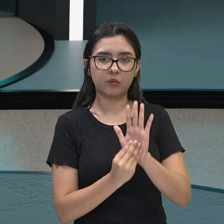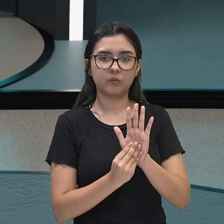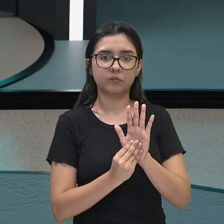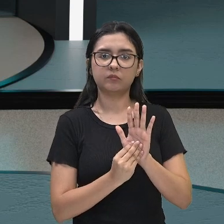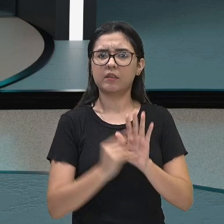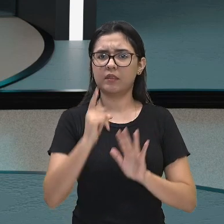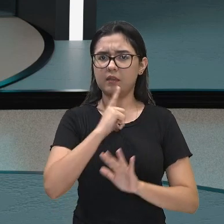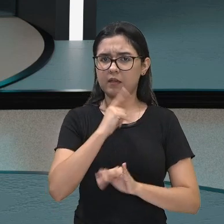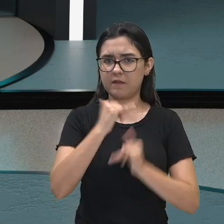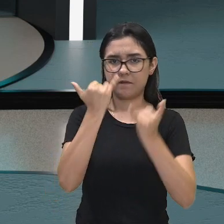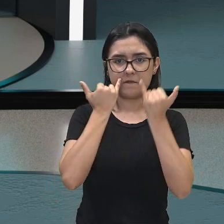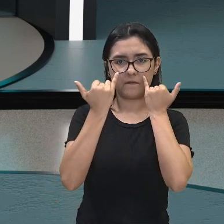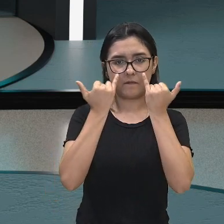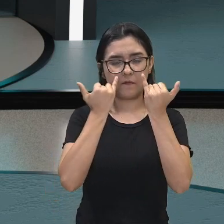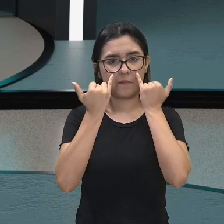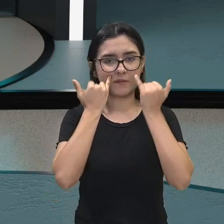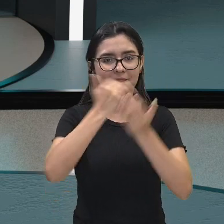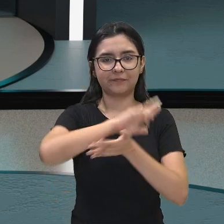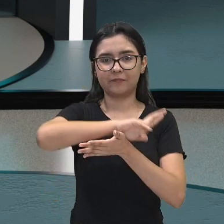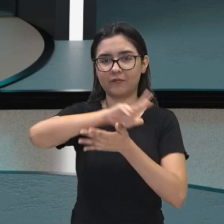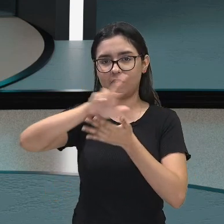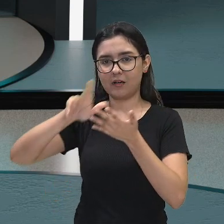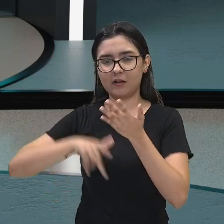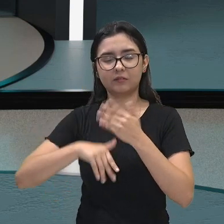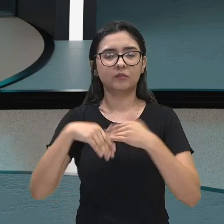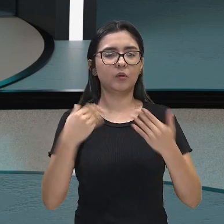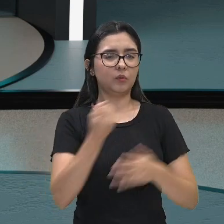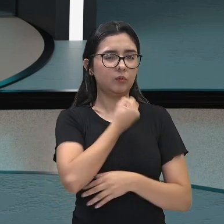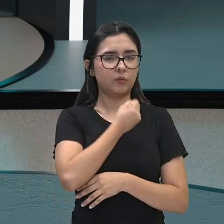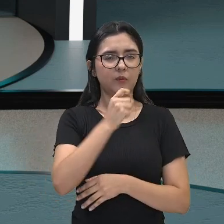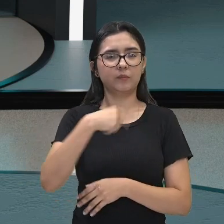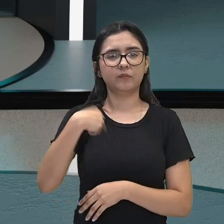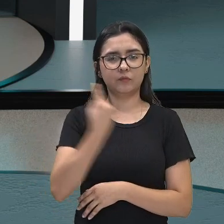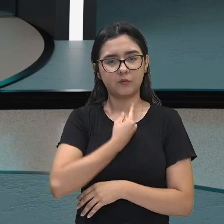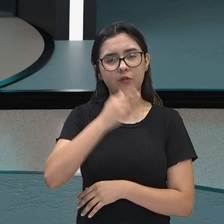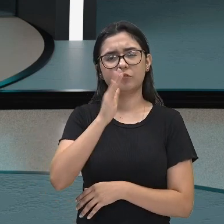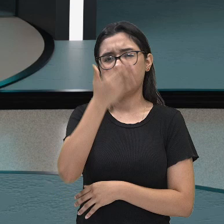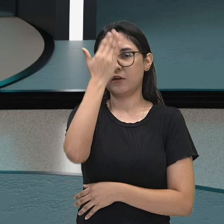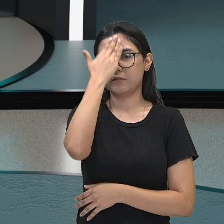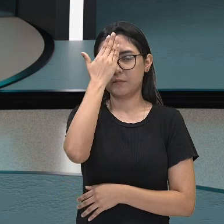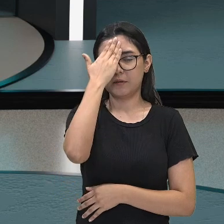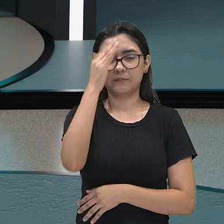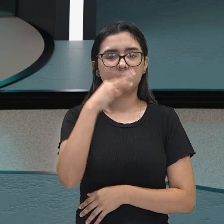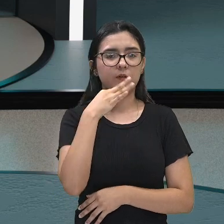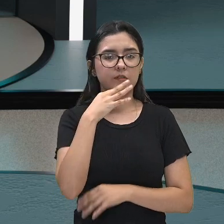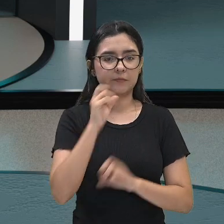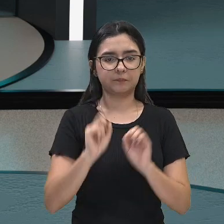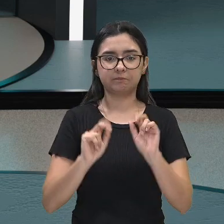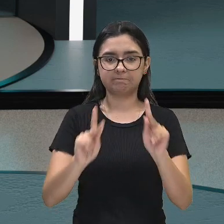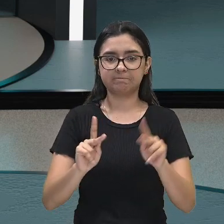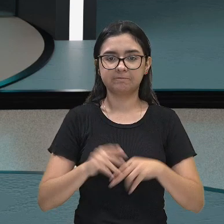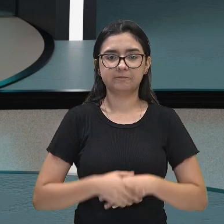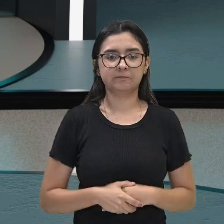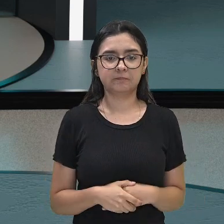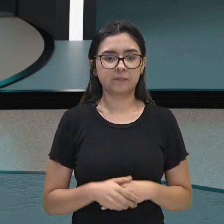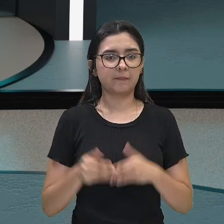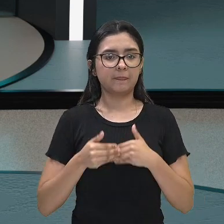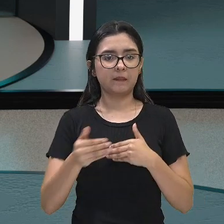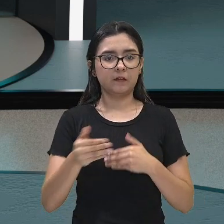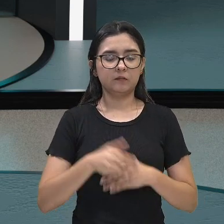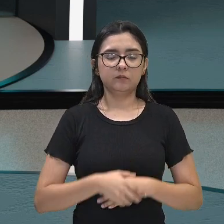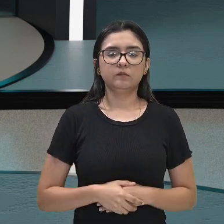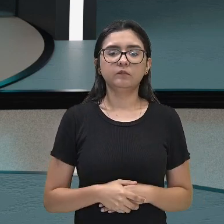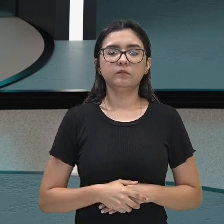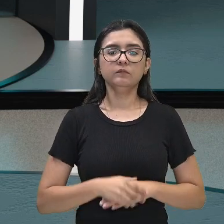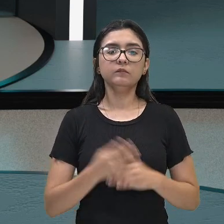muita informação, que são aí os números que nós já conhecemos. Empezando, los números